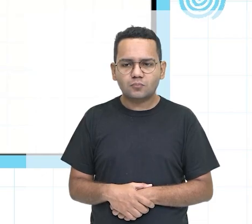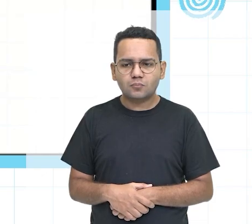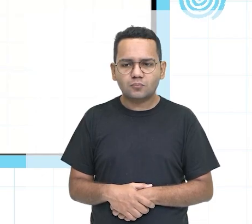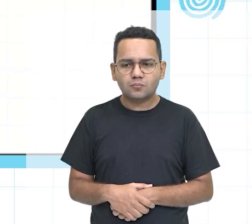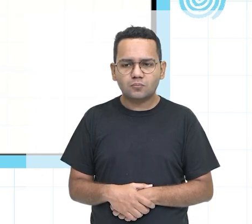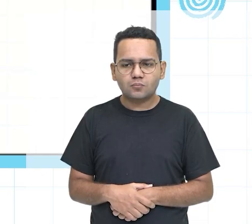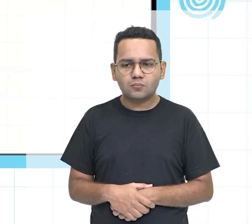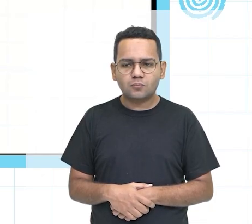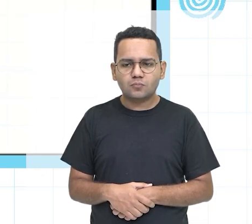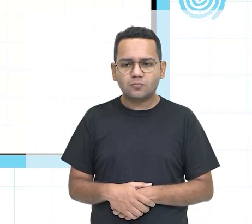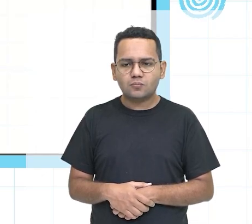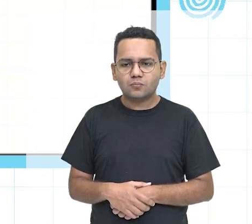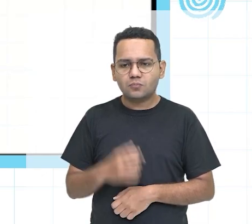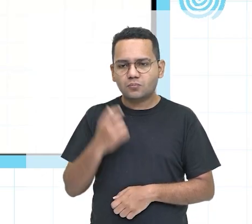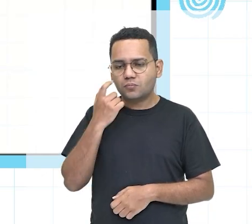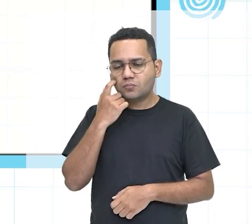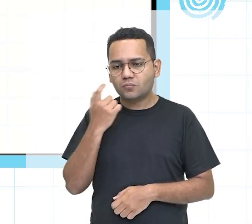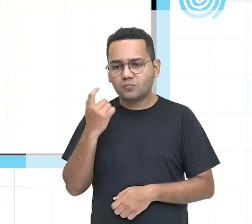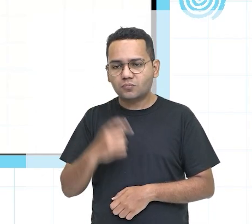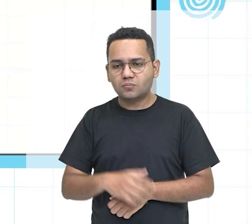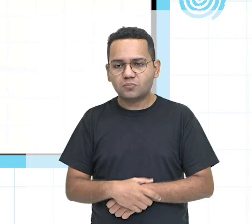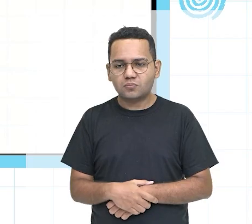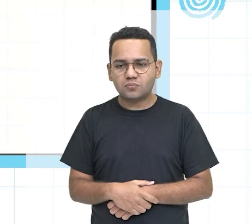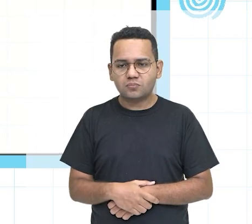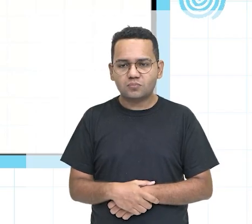Vamos para o led. Led,